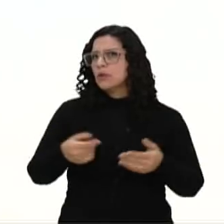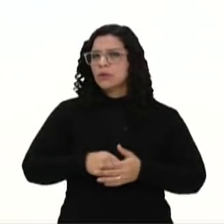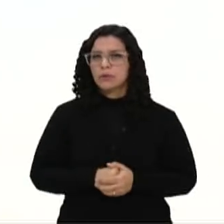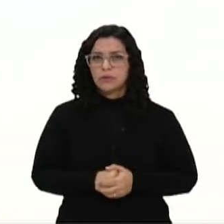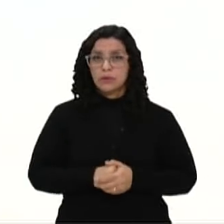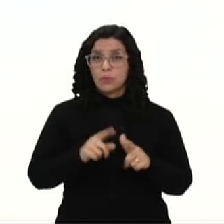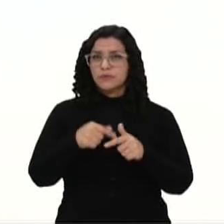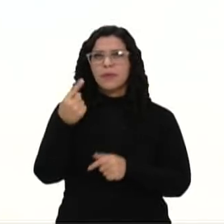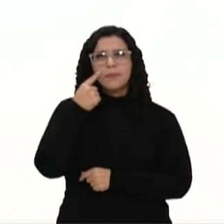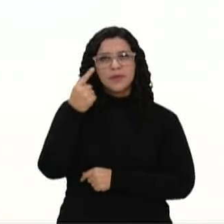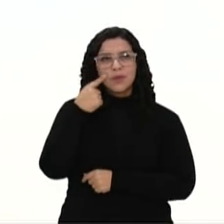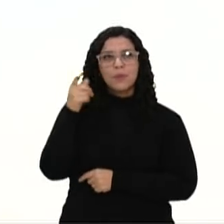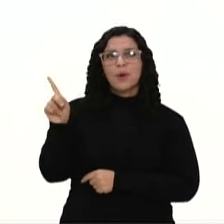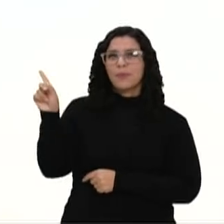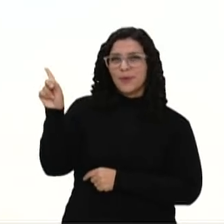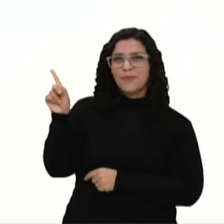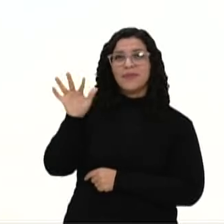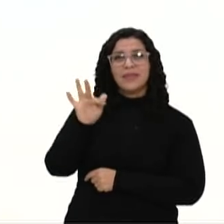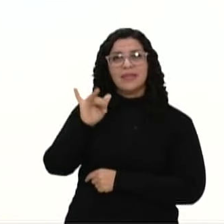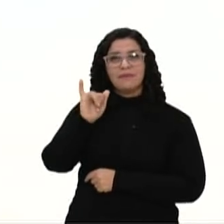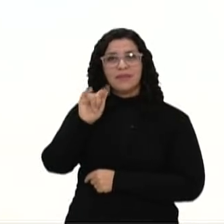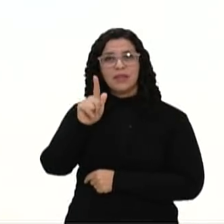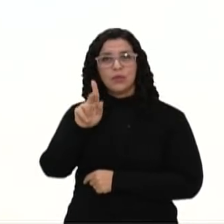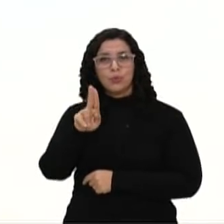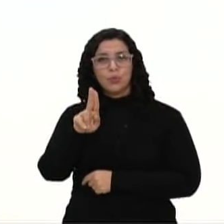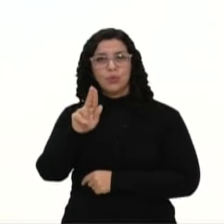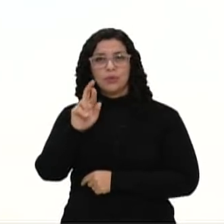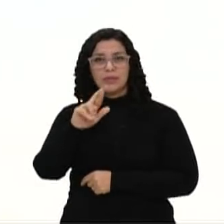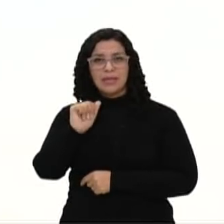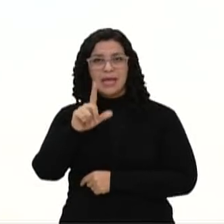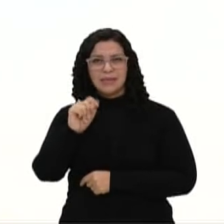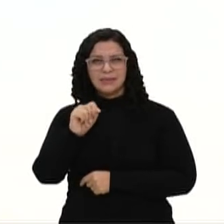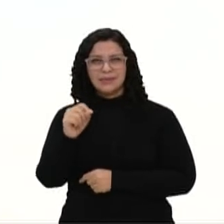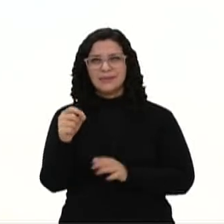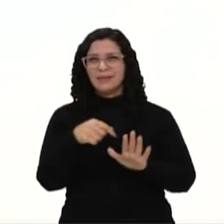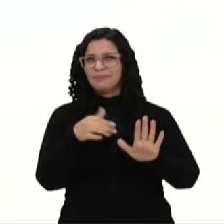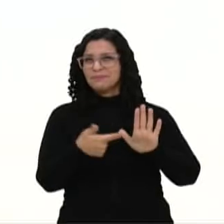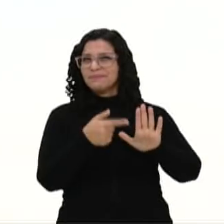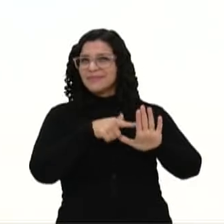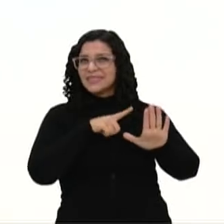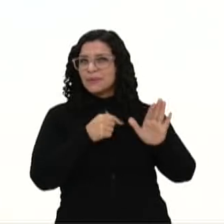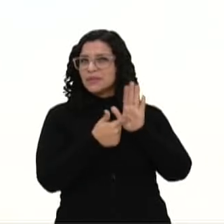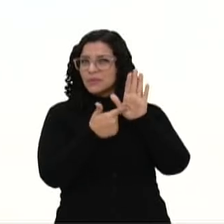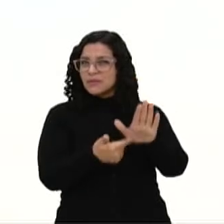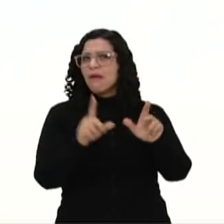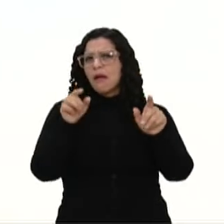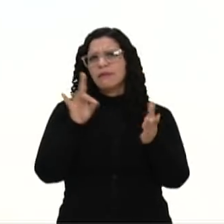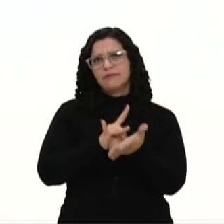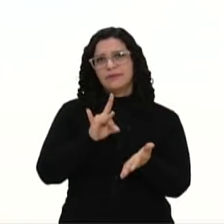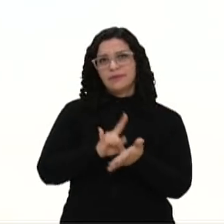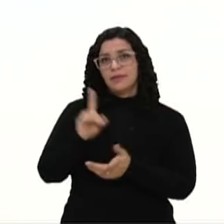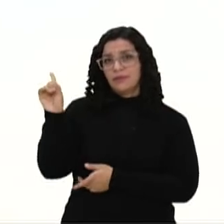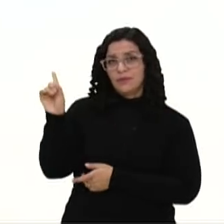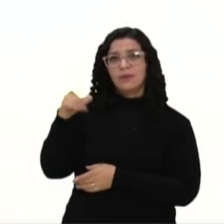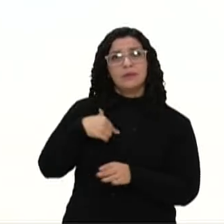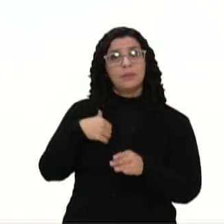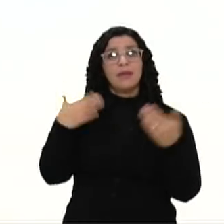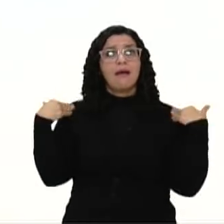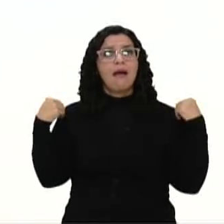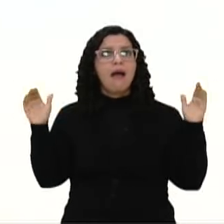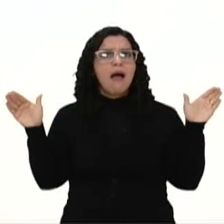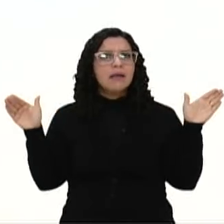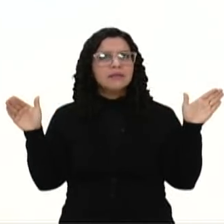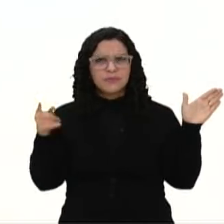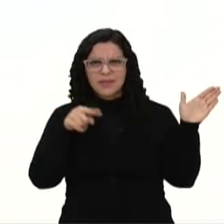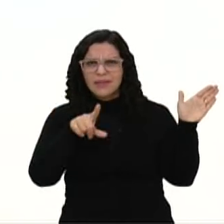argumento? Se você pensou que ela utiliza a linguagem figurada para fundamentar seu argumento, pensou certo. Essa questão de asas, né,